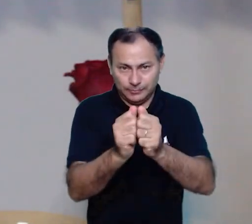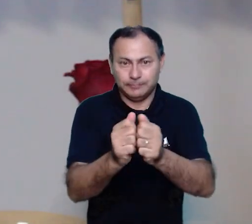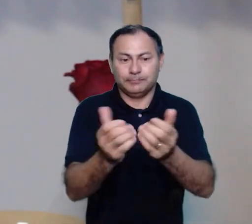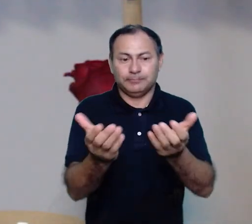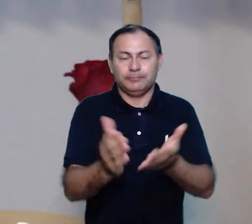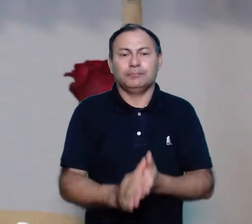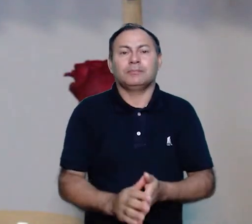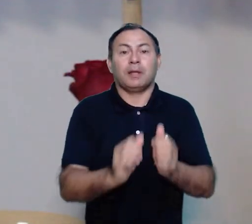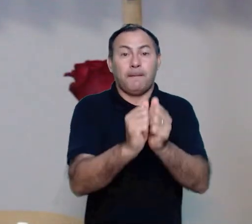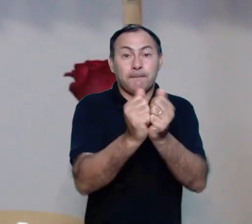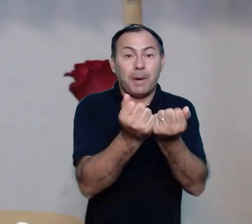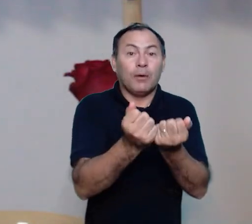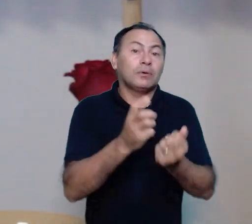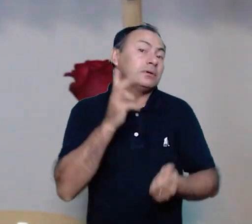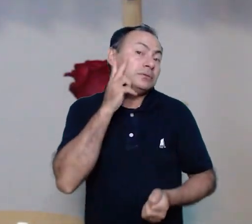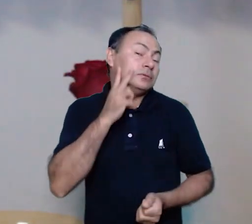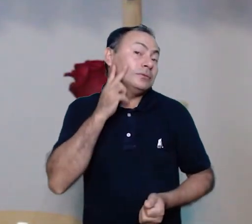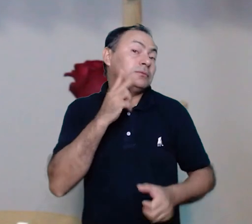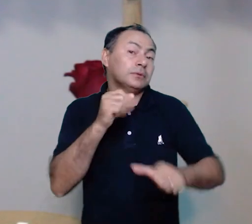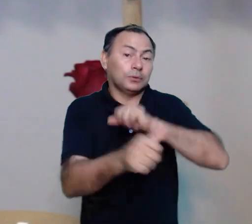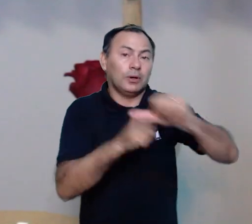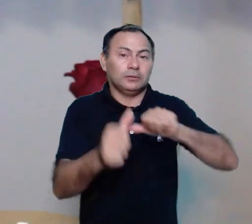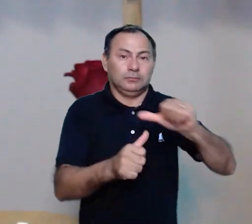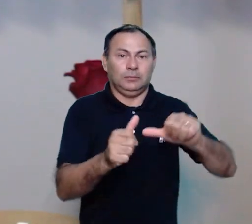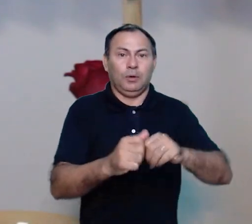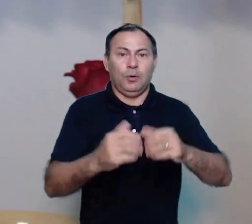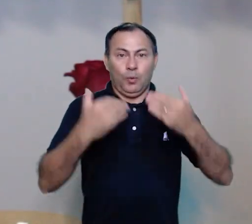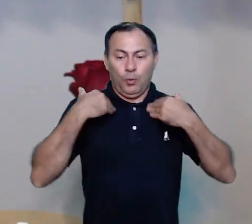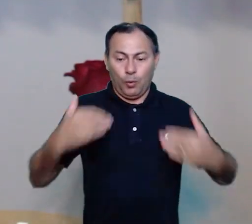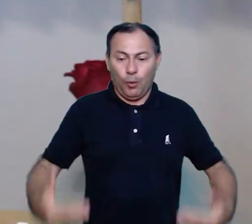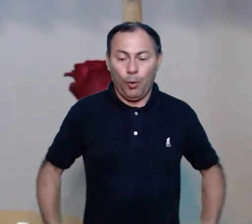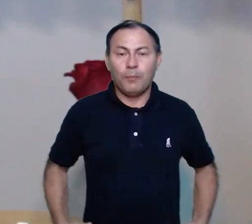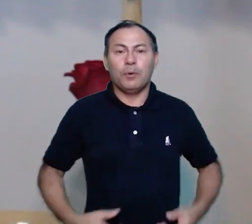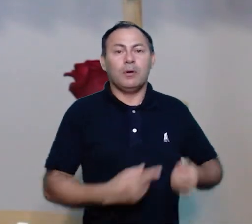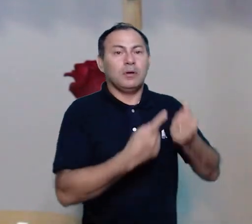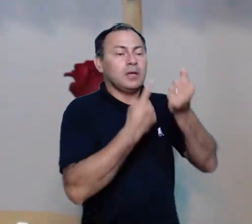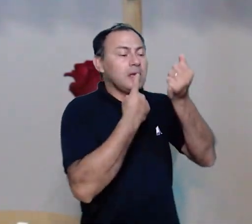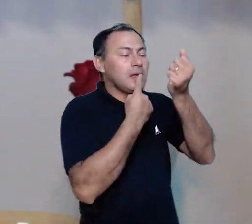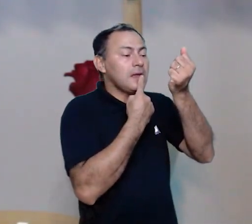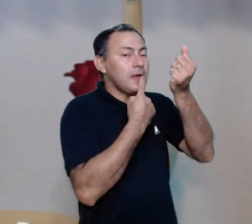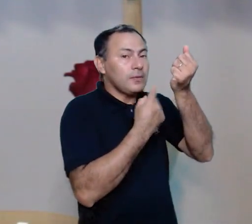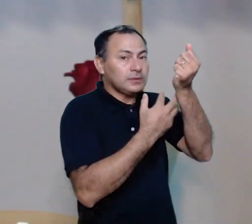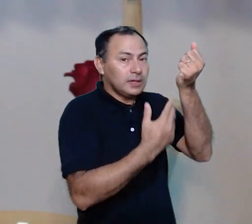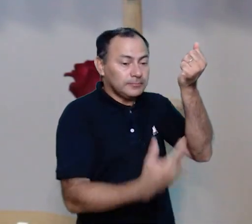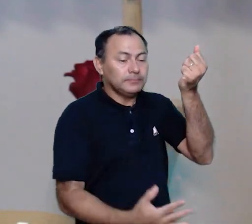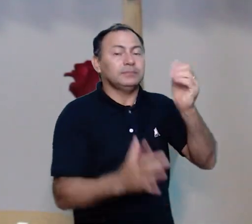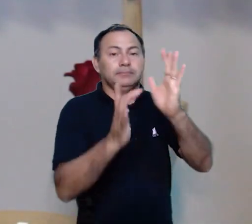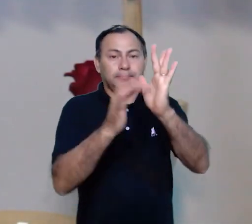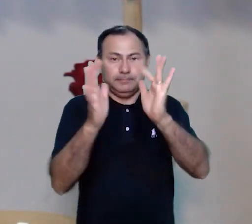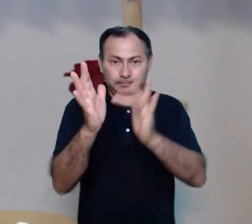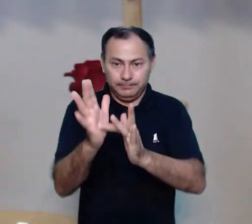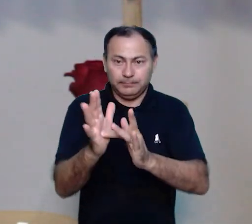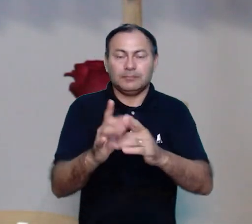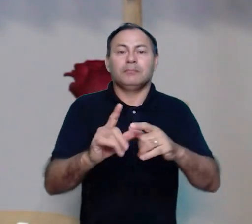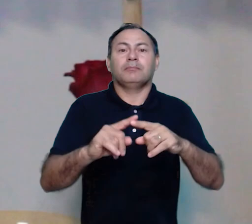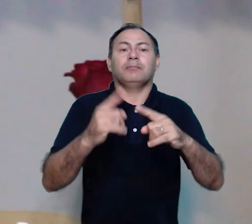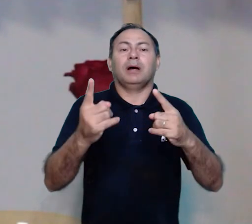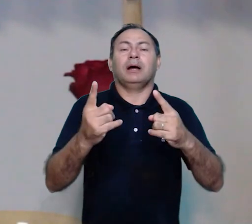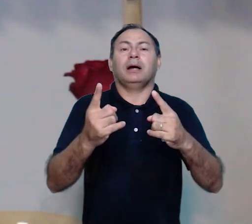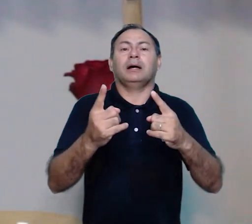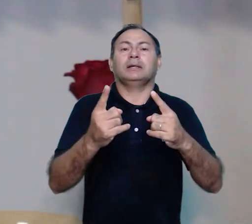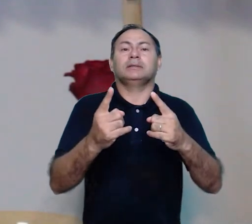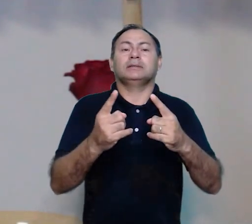outras transformações. Pão e vinho tornam-se o corpo e o sangue